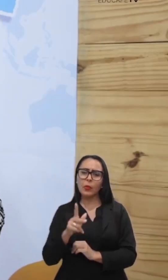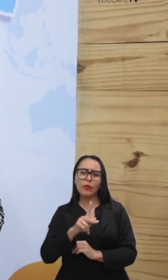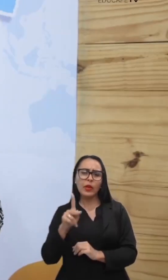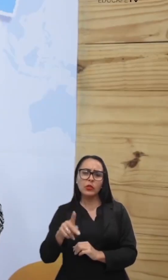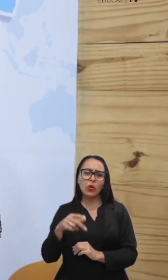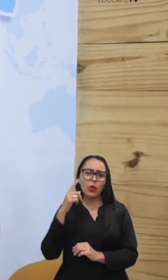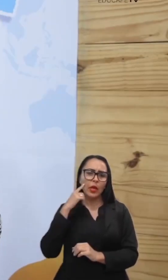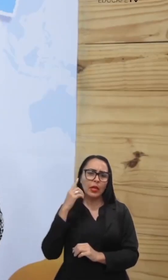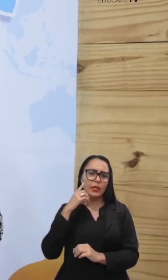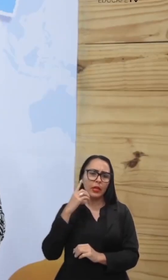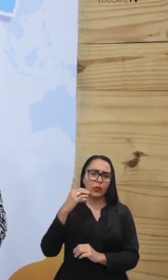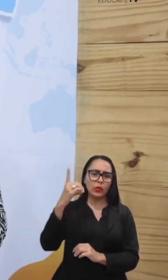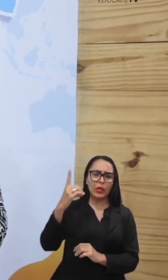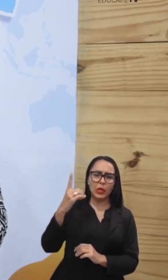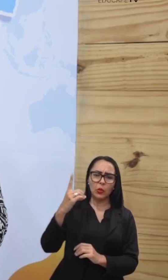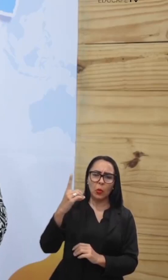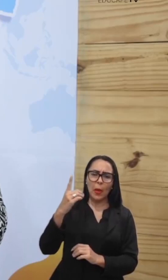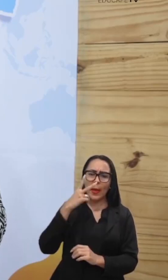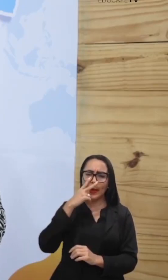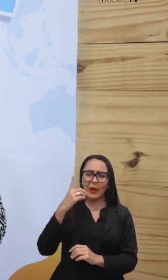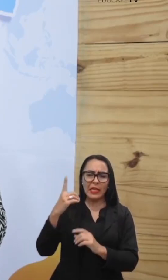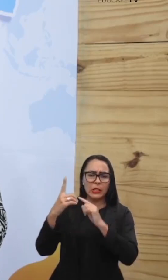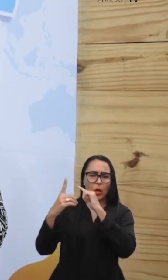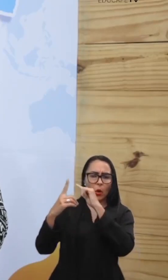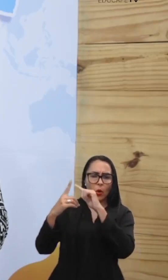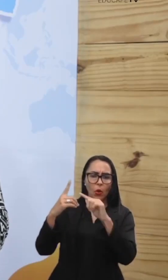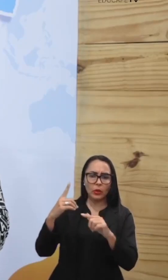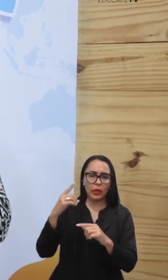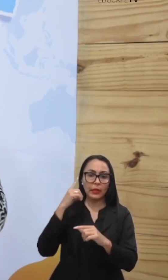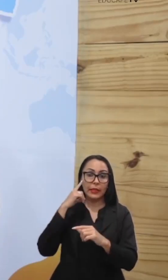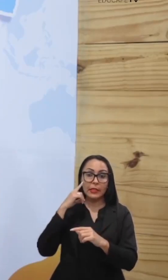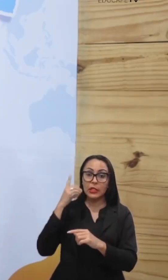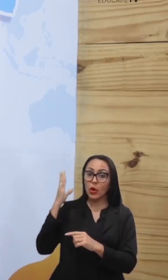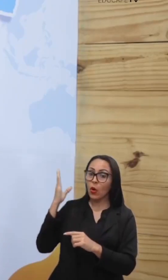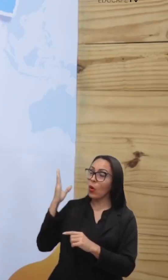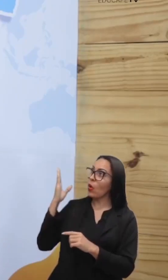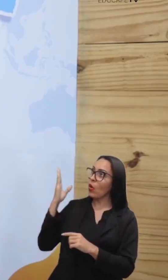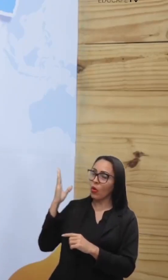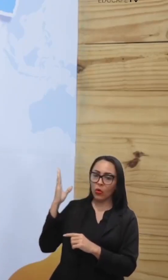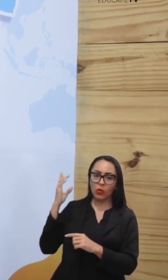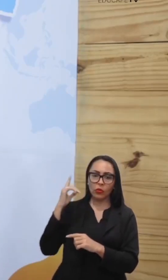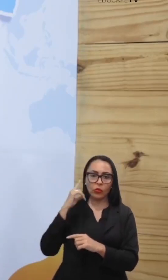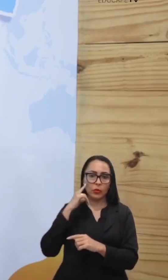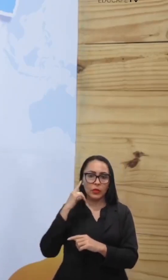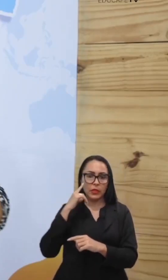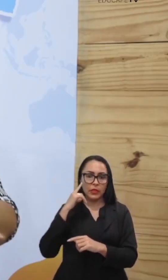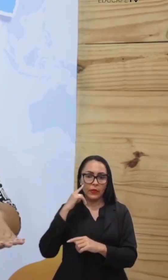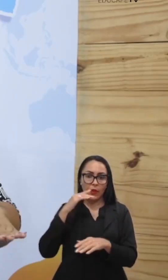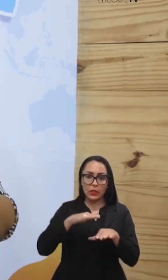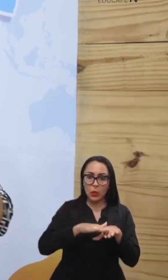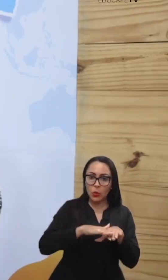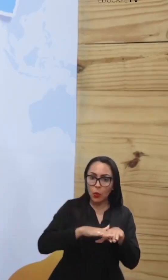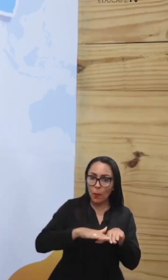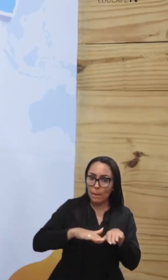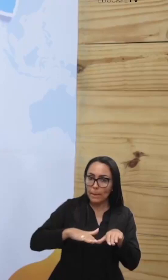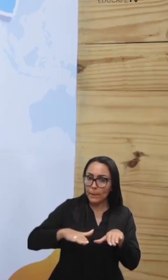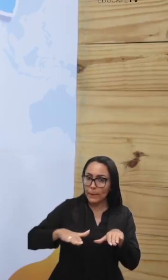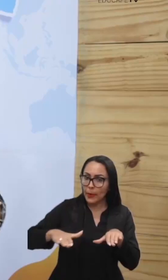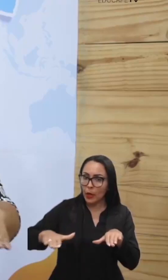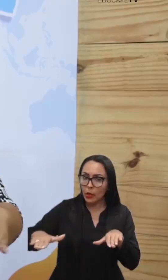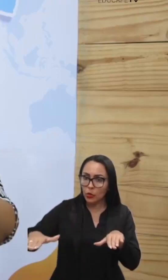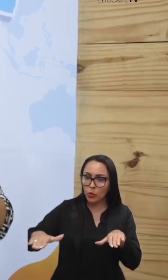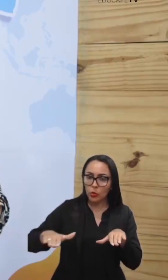com o dedo como se tivesse cortado. Esse aí, ele tá assim, ó, como se tivesse no plano do chão. Como tá no